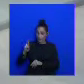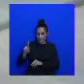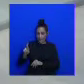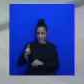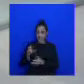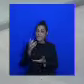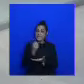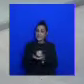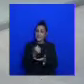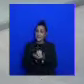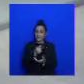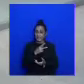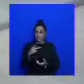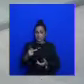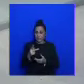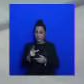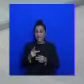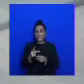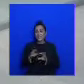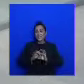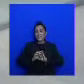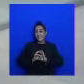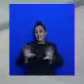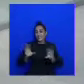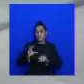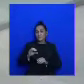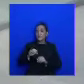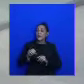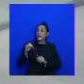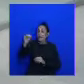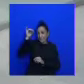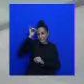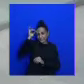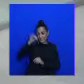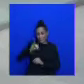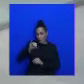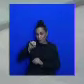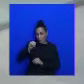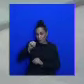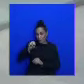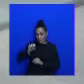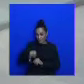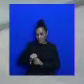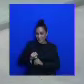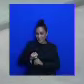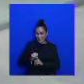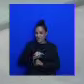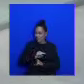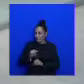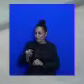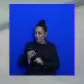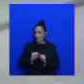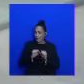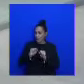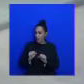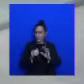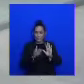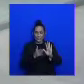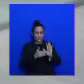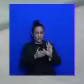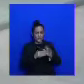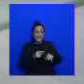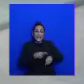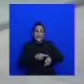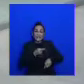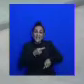loteriasonline.caixa.gov.br e aplicativo Loterias Caixa, disponível para Android e iOS. Você pode realizar sua